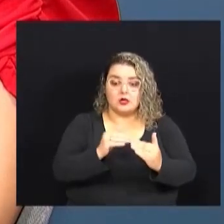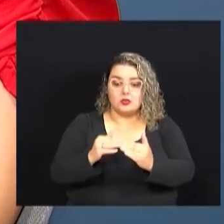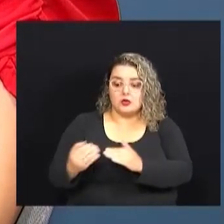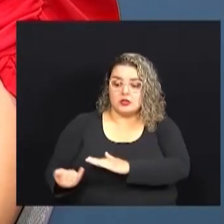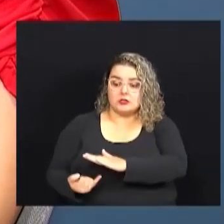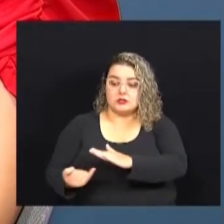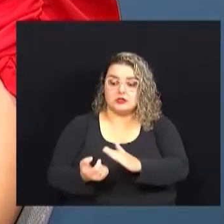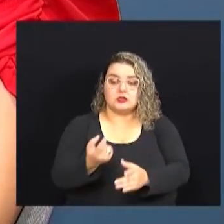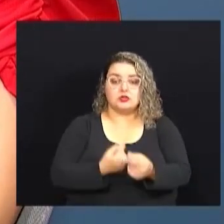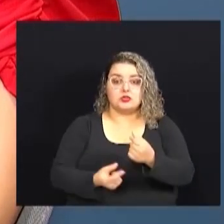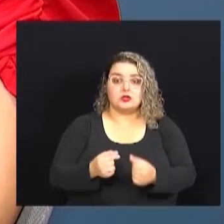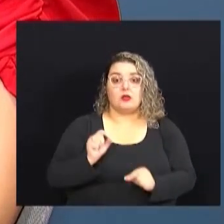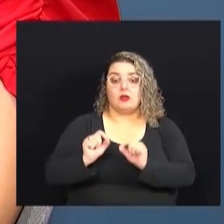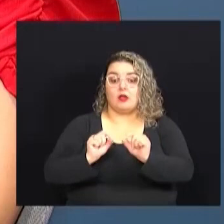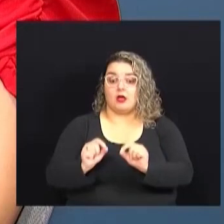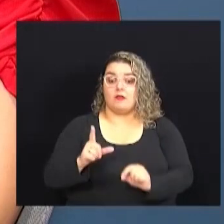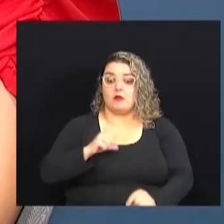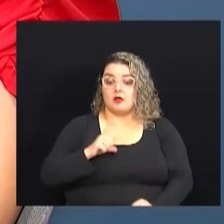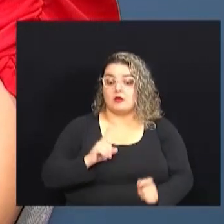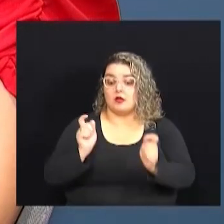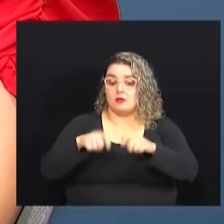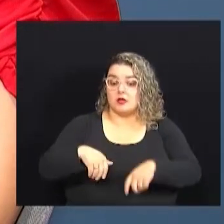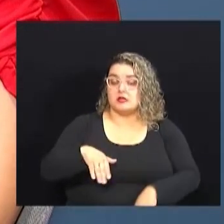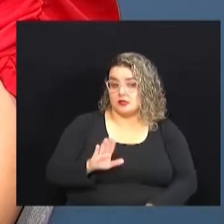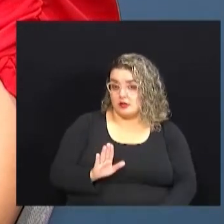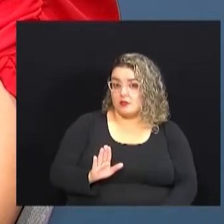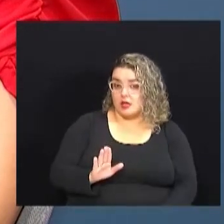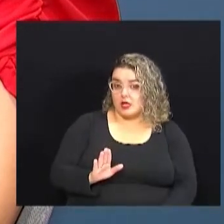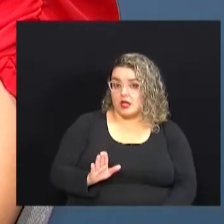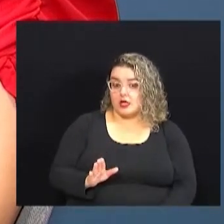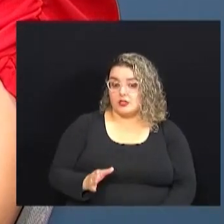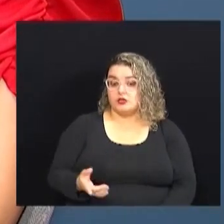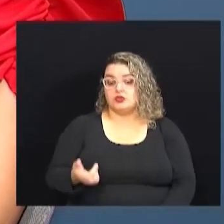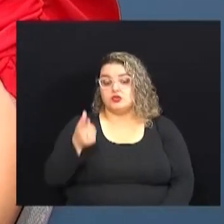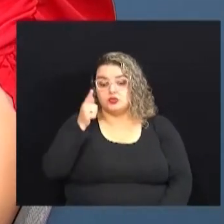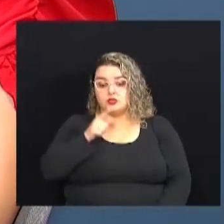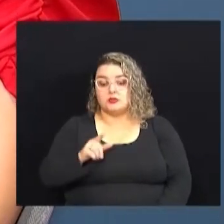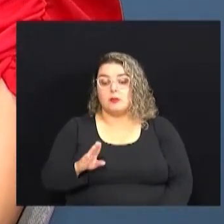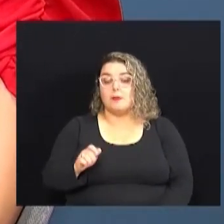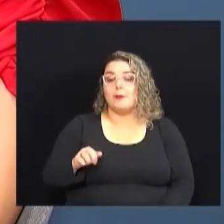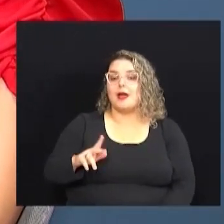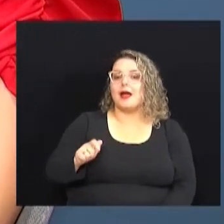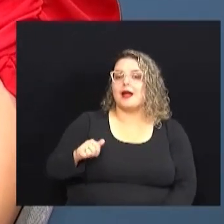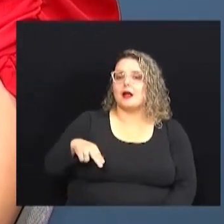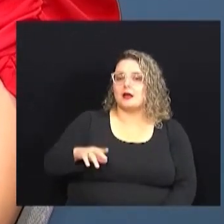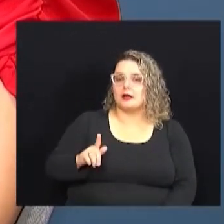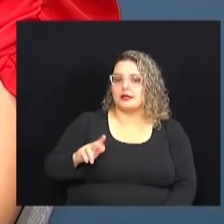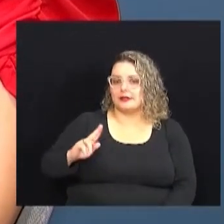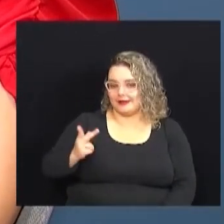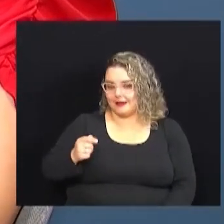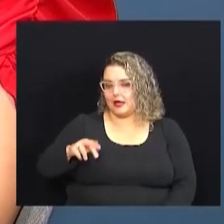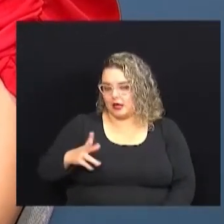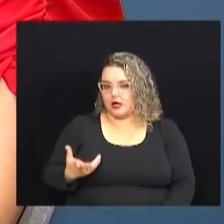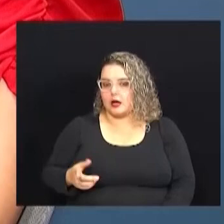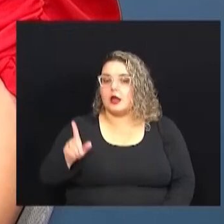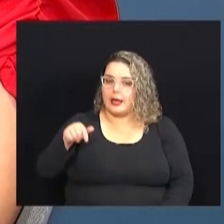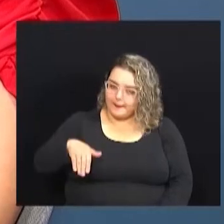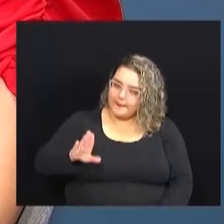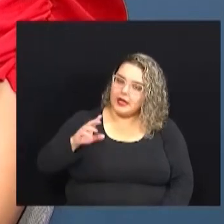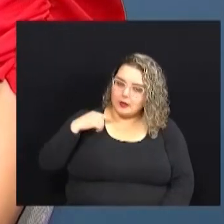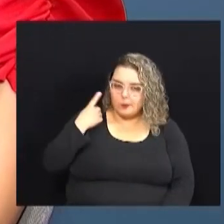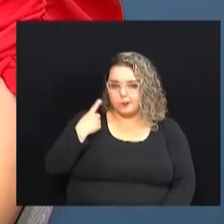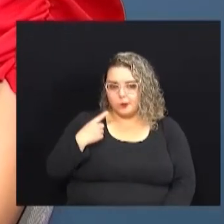instituições financeiras, quem vai ter mais capacidade de barganhar novas propostas normalmente é um advogado e não tanto um consultor